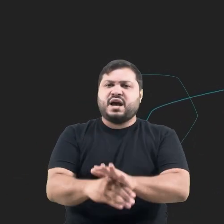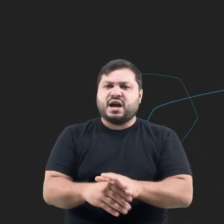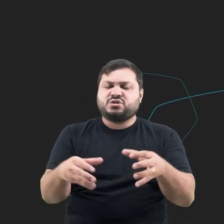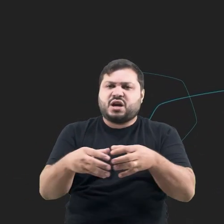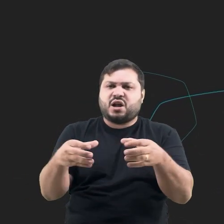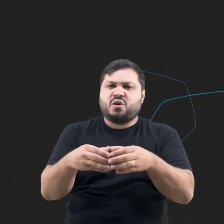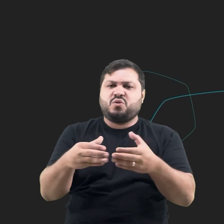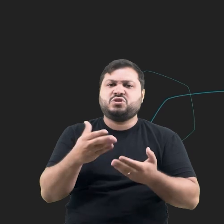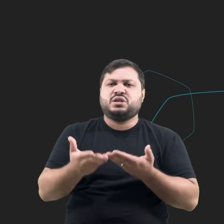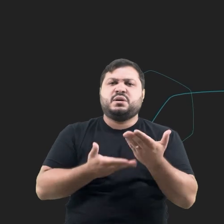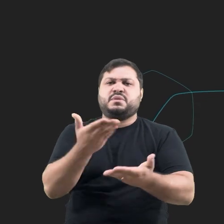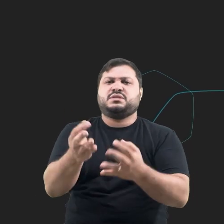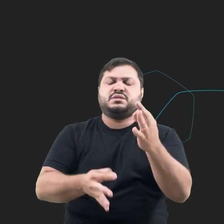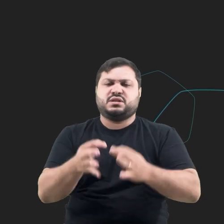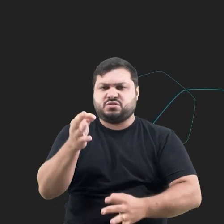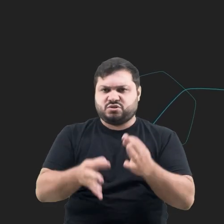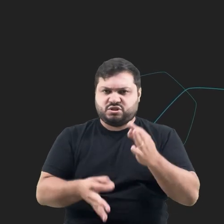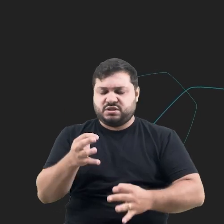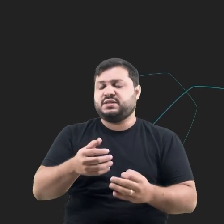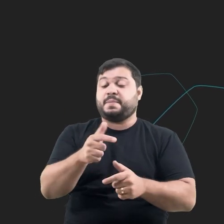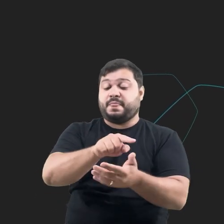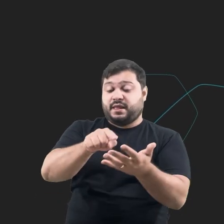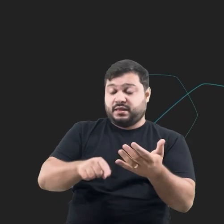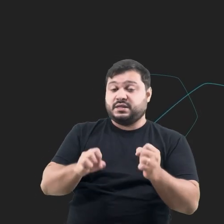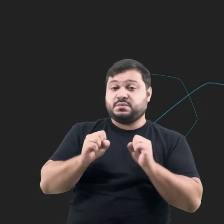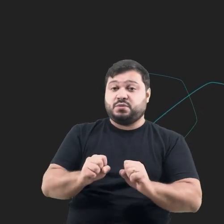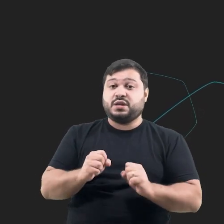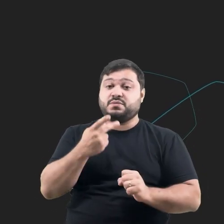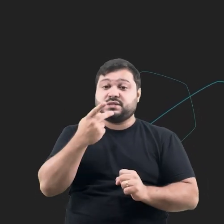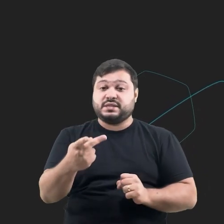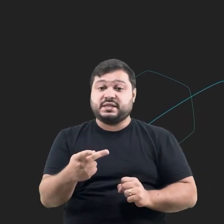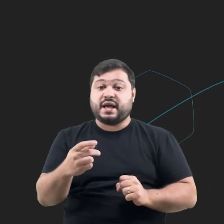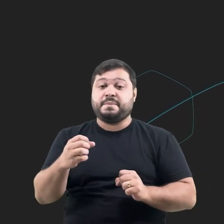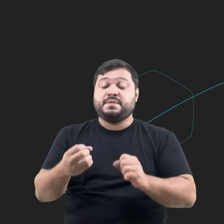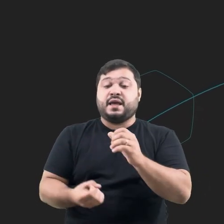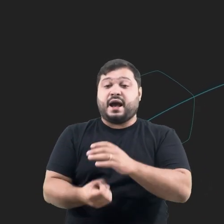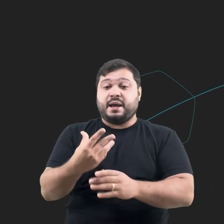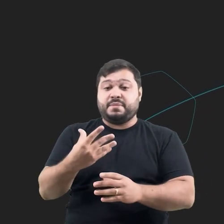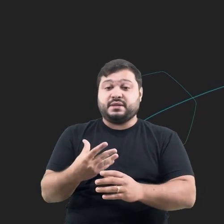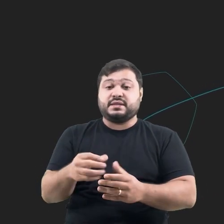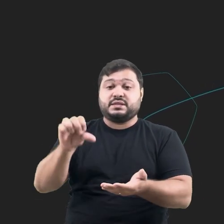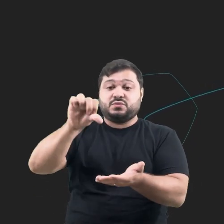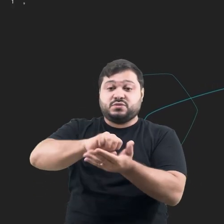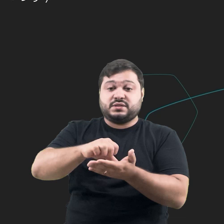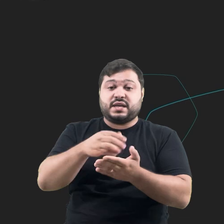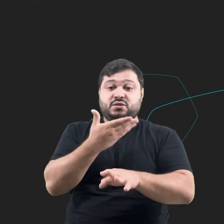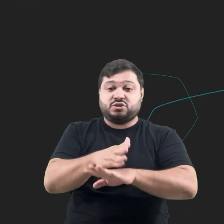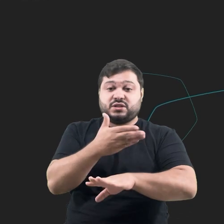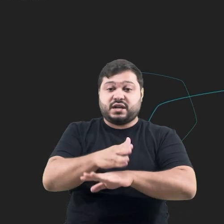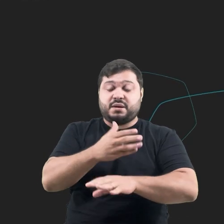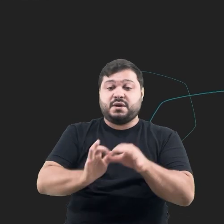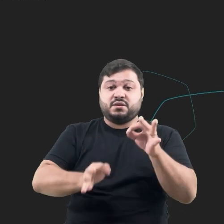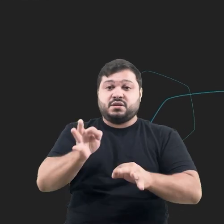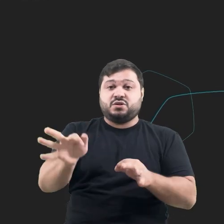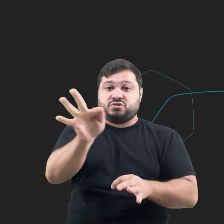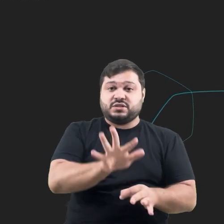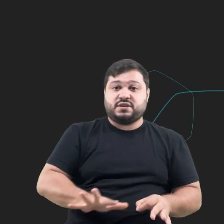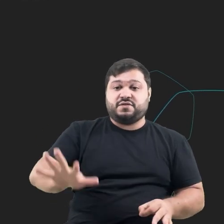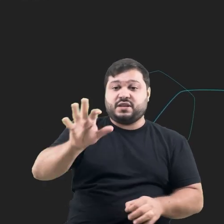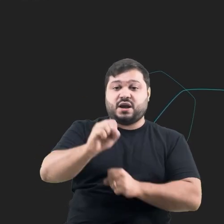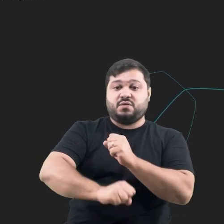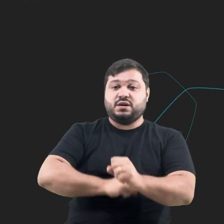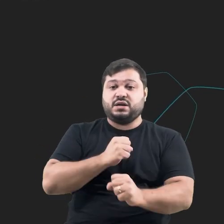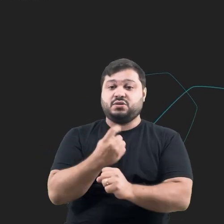a Corte na prestação da justiça. Entre eles, podemos citar a implantação do Centro de Treinamento da Justiça Federal